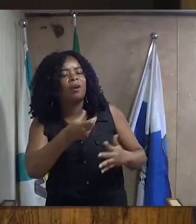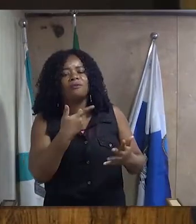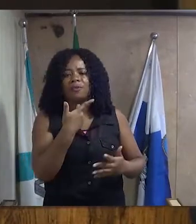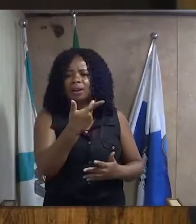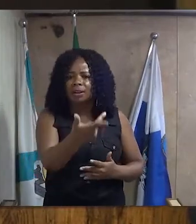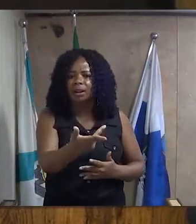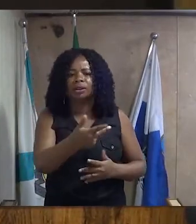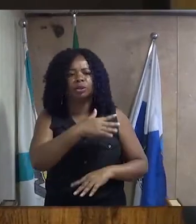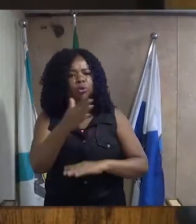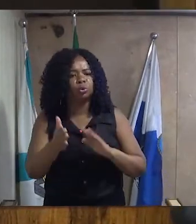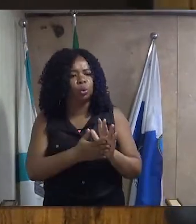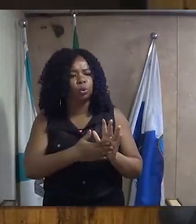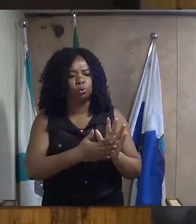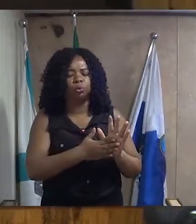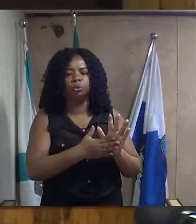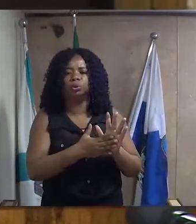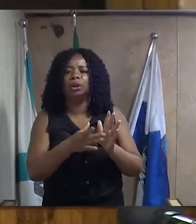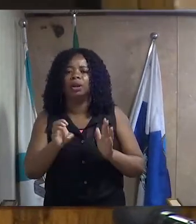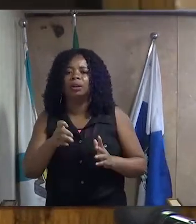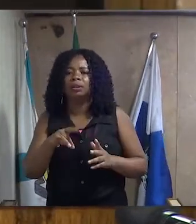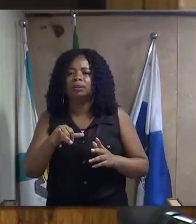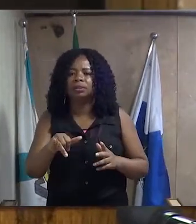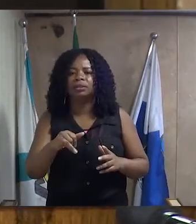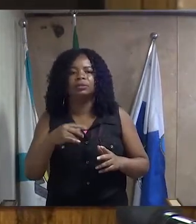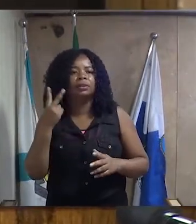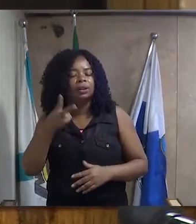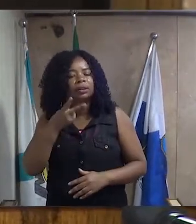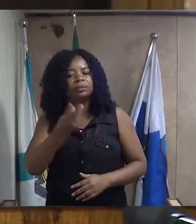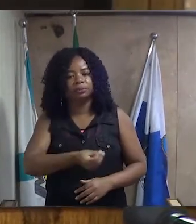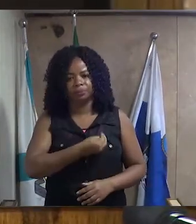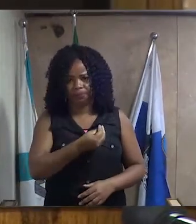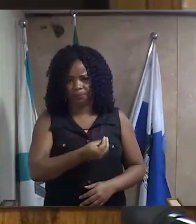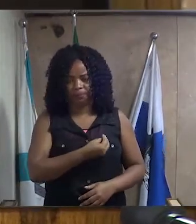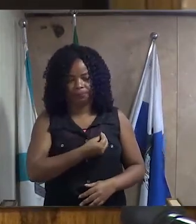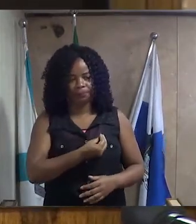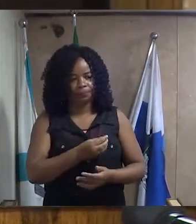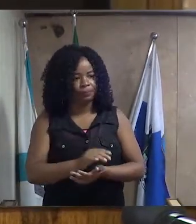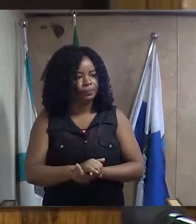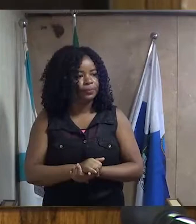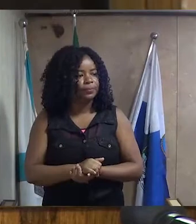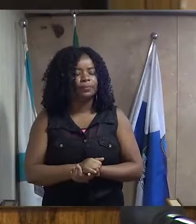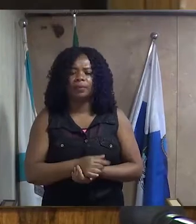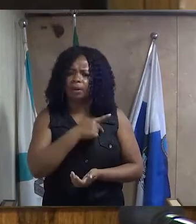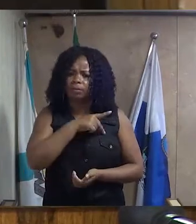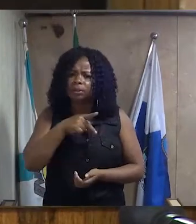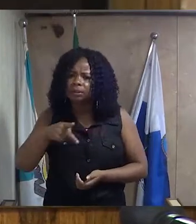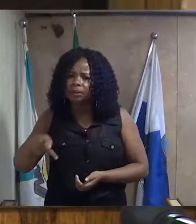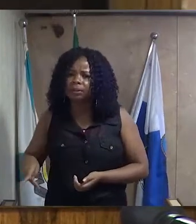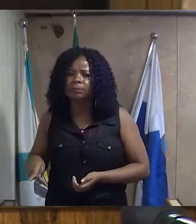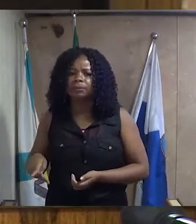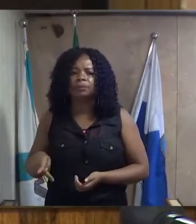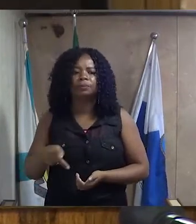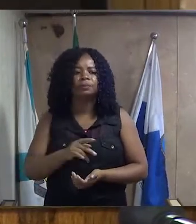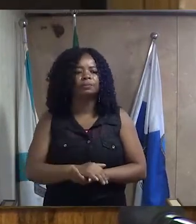os edis aqui presentes. Presidente,